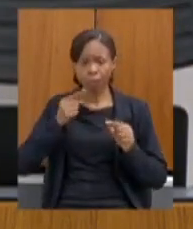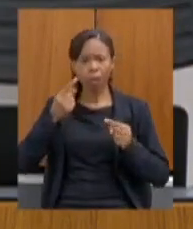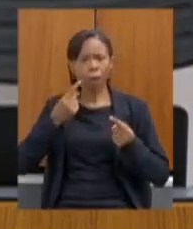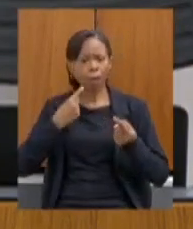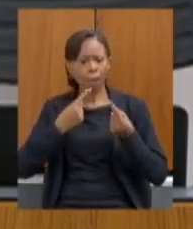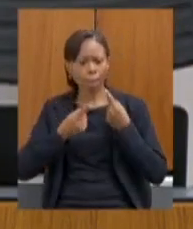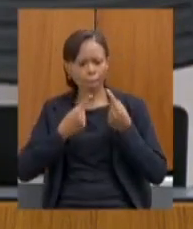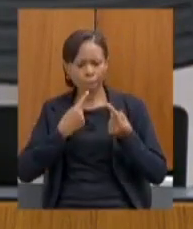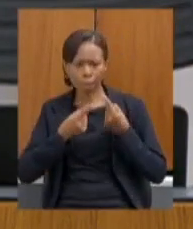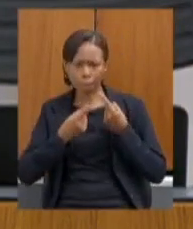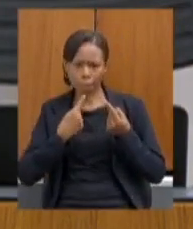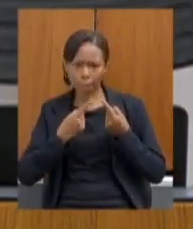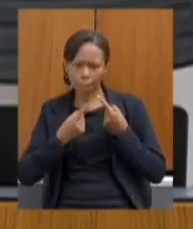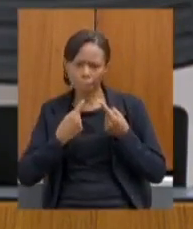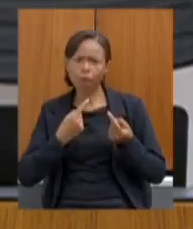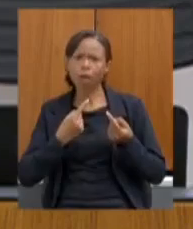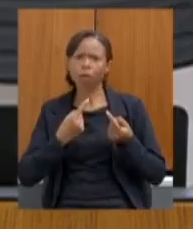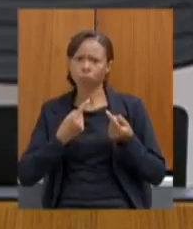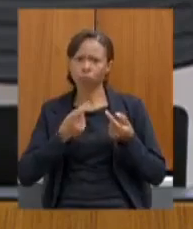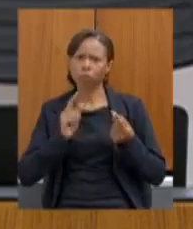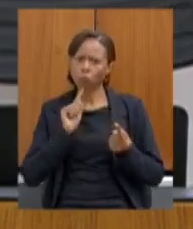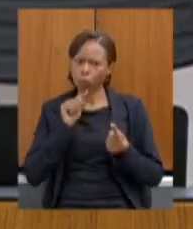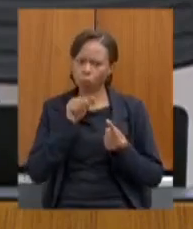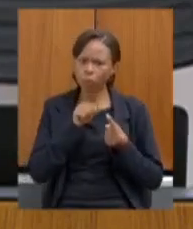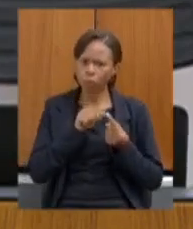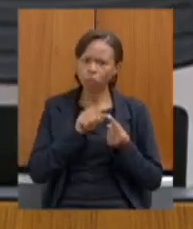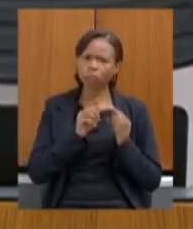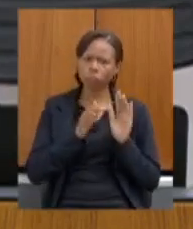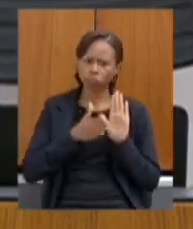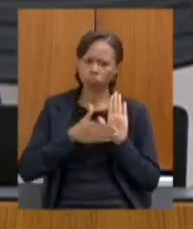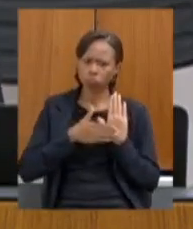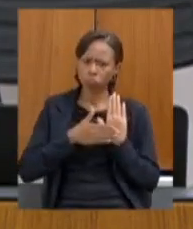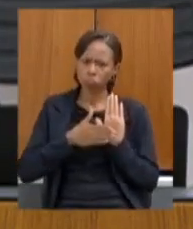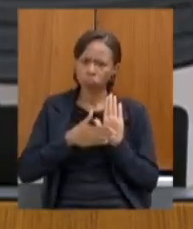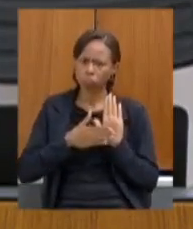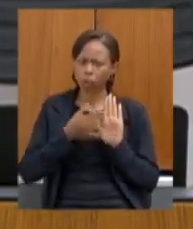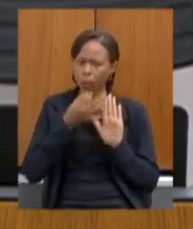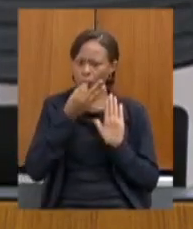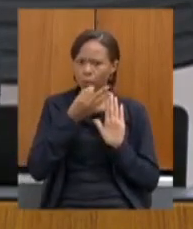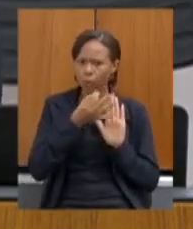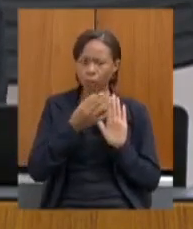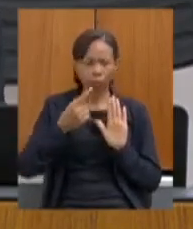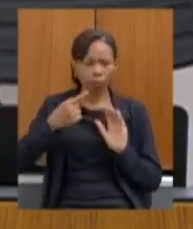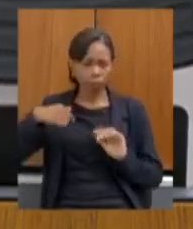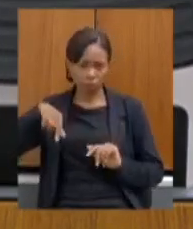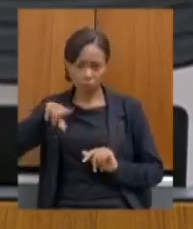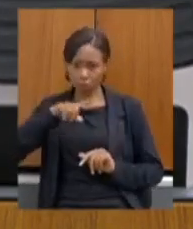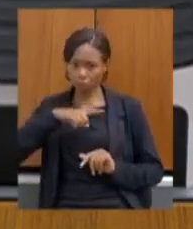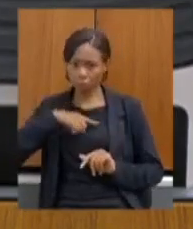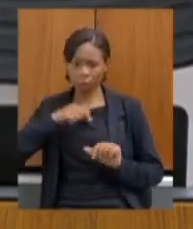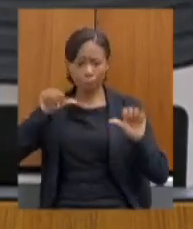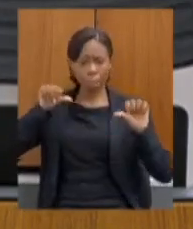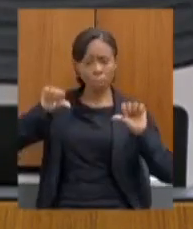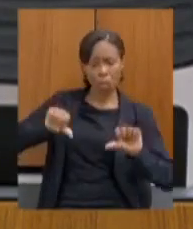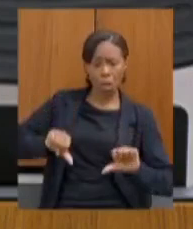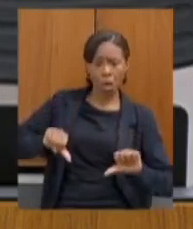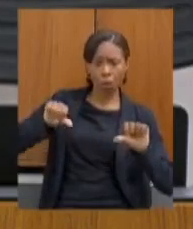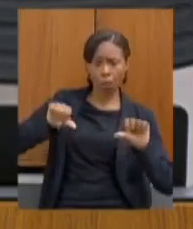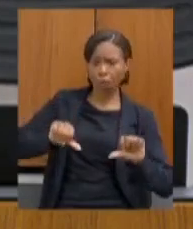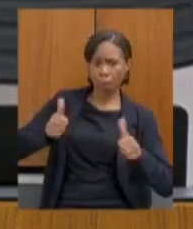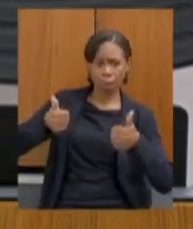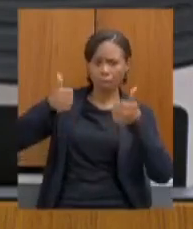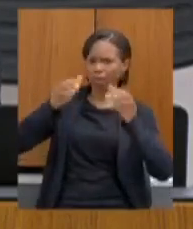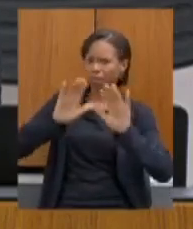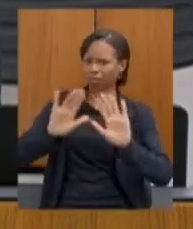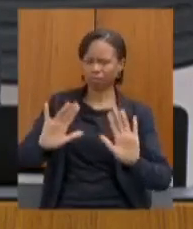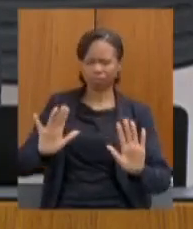sim, de ser propositivo. Nós não somos nunca da linha do quanto pior, melhor, de maneira nenhuma.